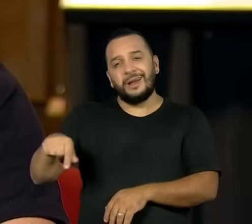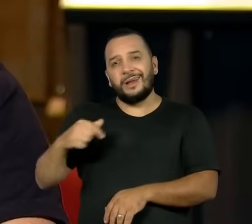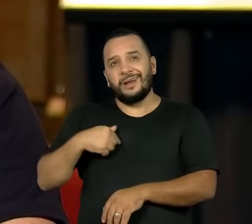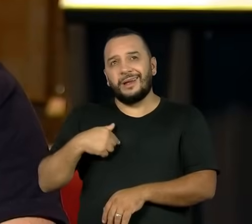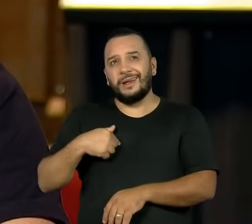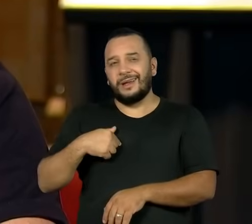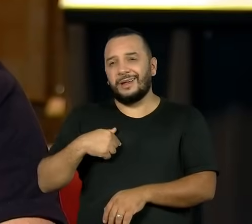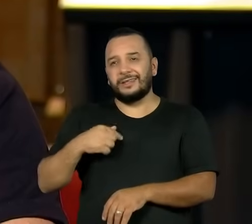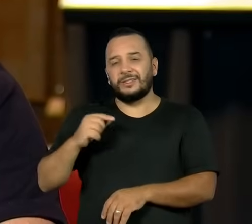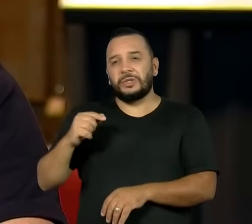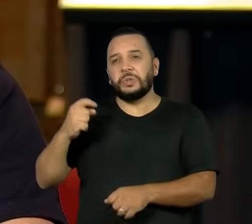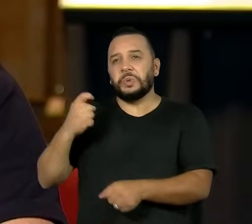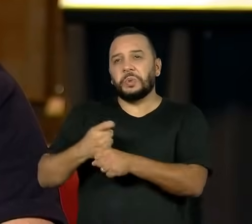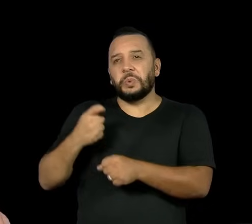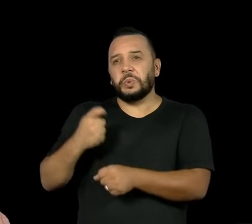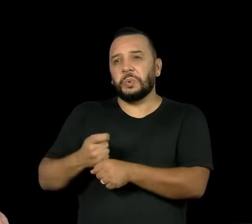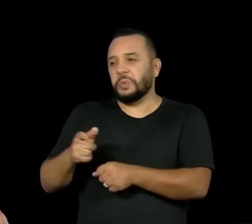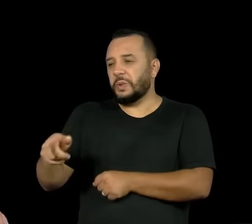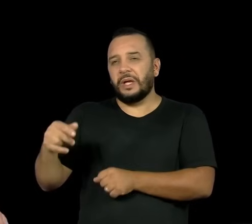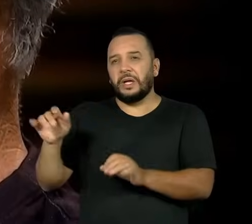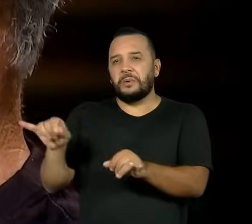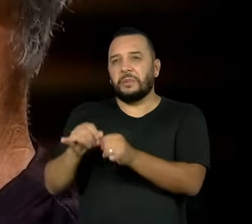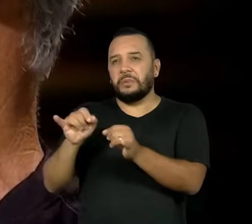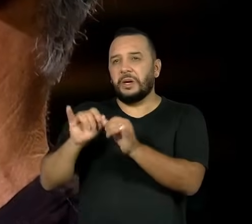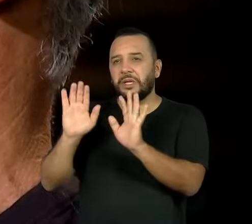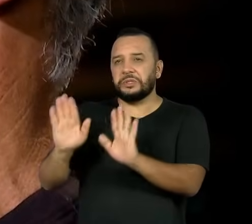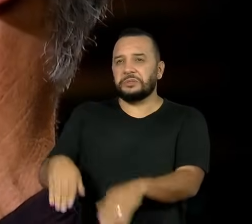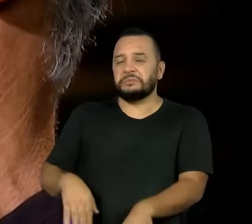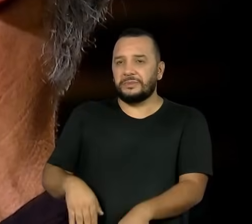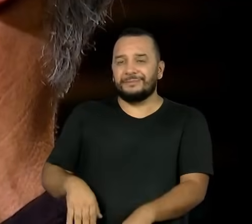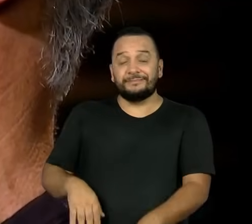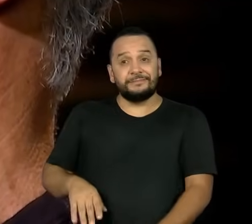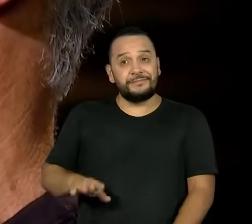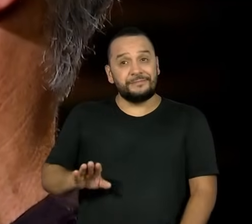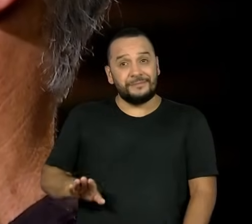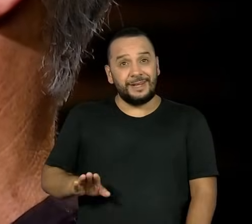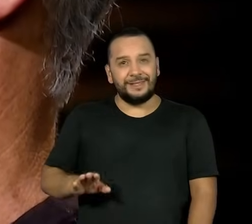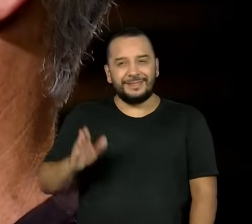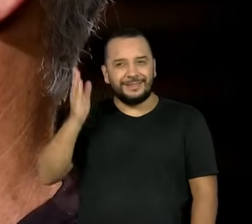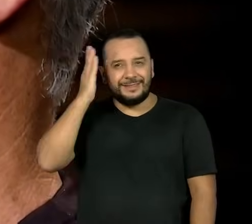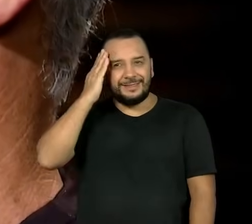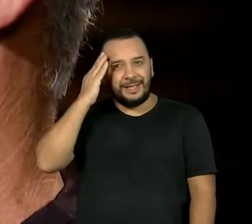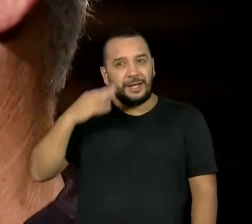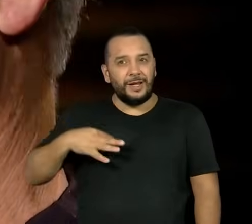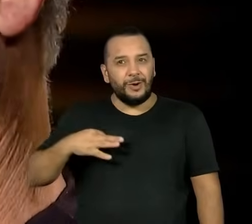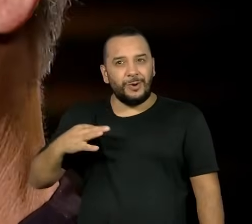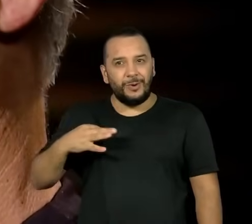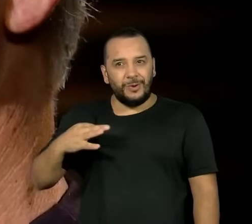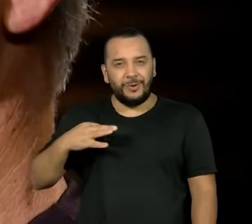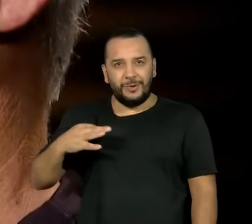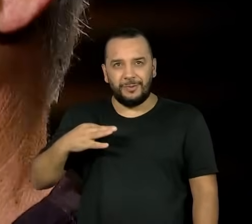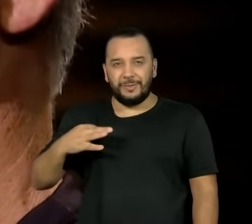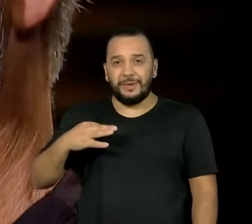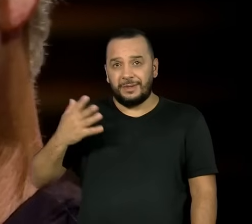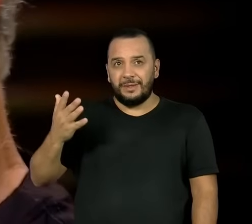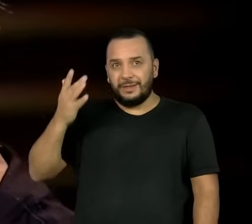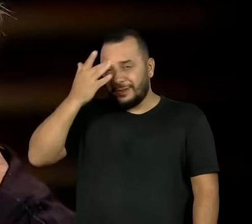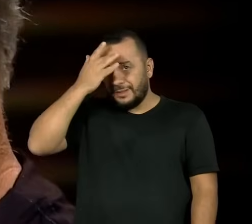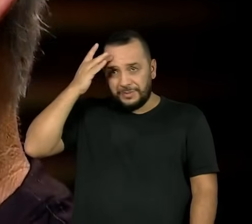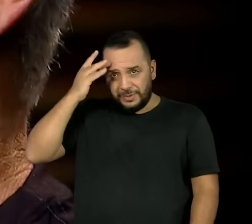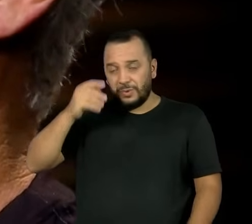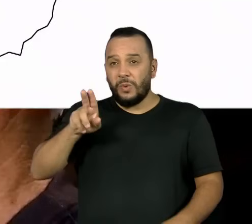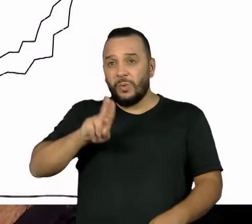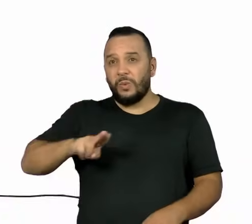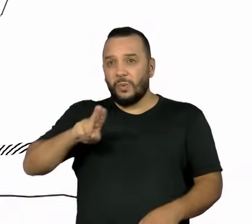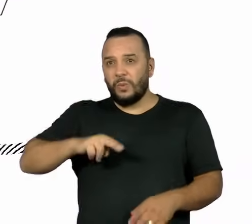e um espinho duro para burro. Para você ter uma ideia, aquela roupa de vaqueiro, Sim, de couro,